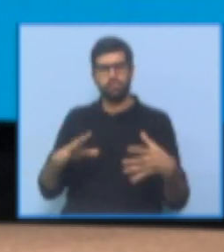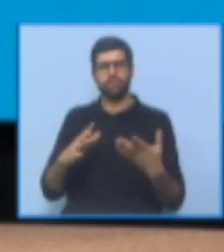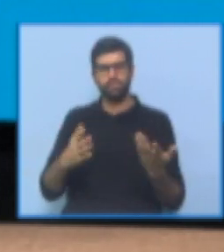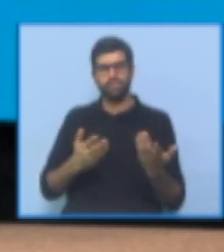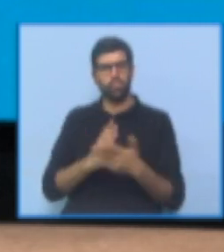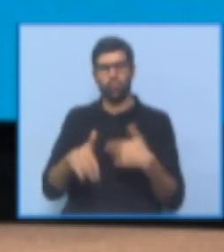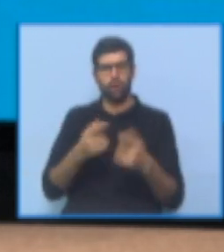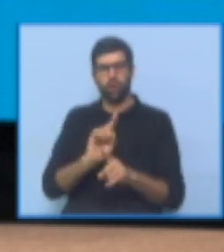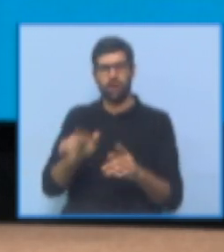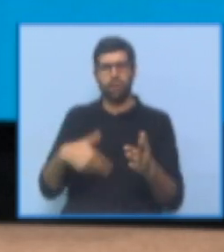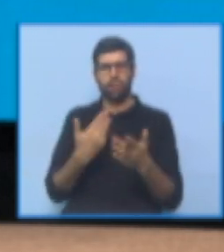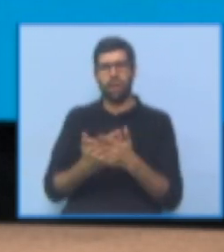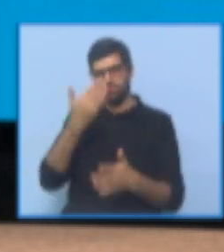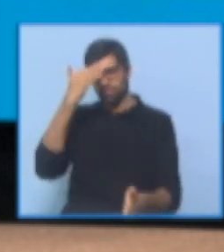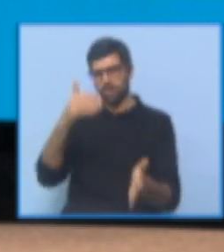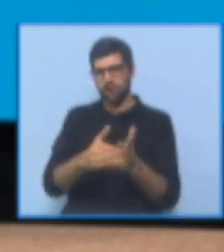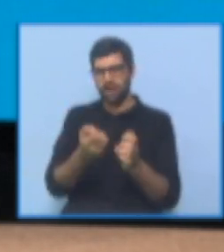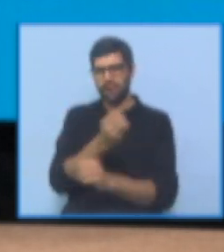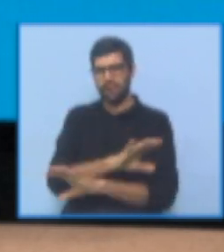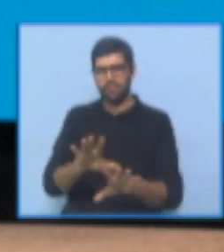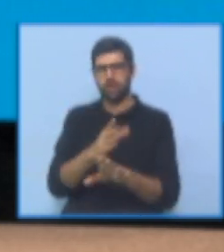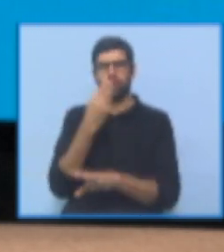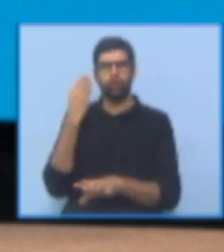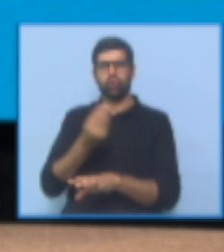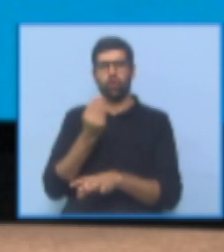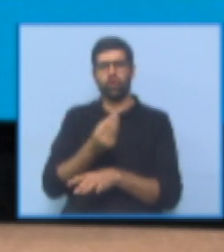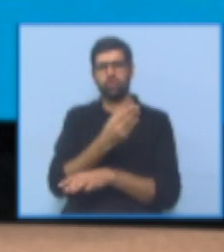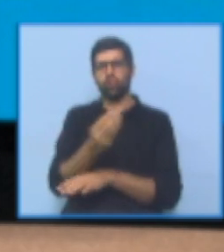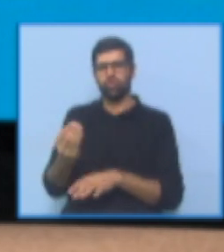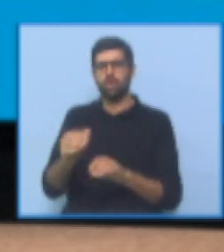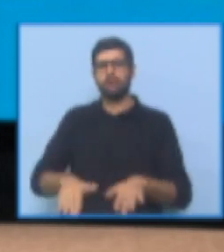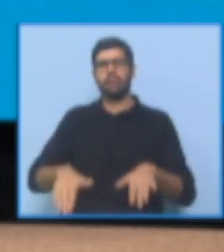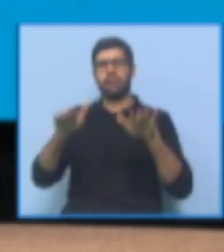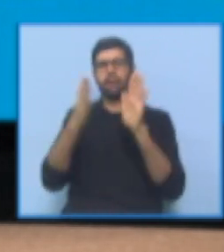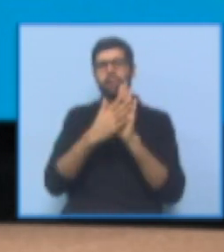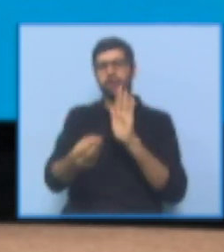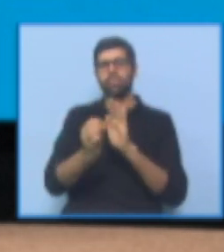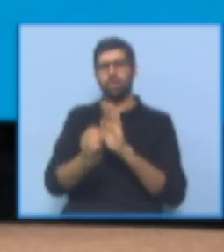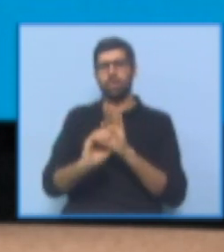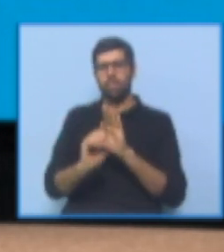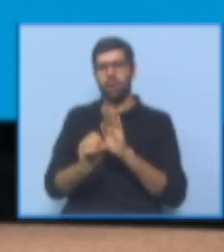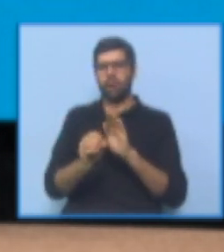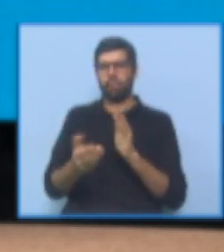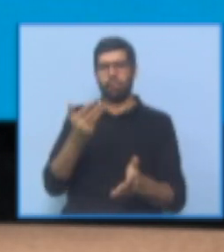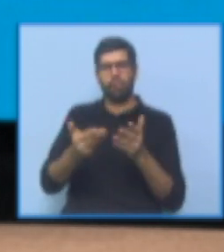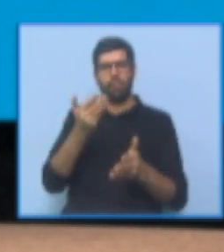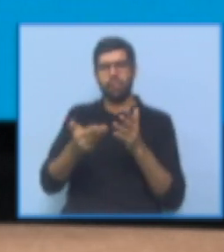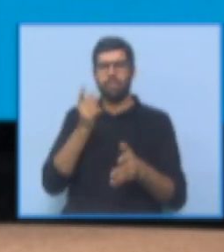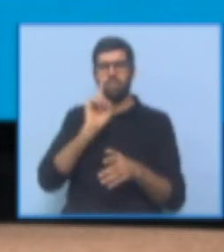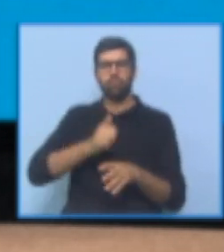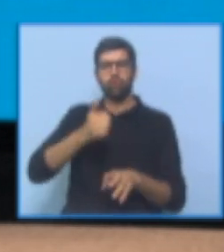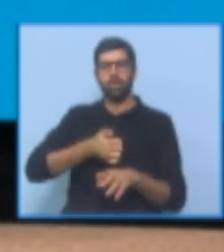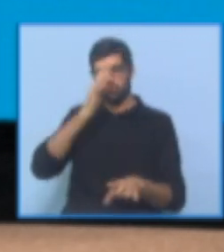tem como consequência uma quantidade de crianças e de jovens que crescem sem referências, sem aquele equilíbrio fundamental,